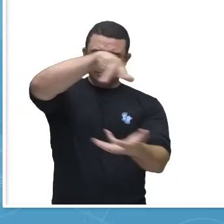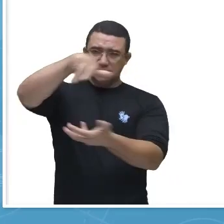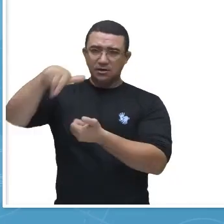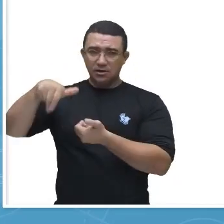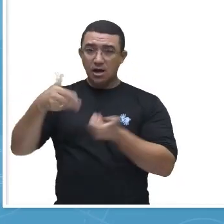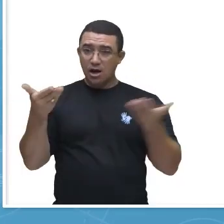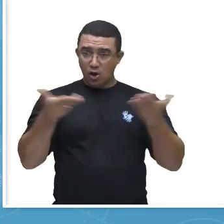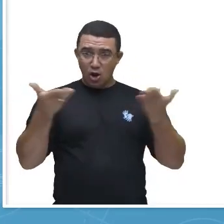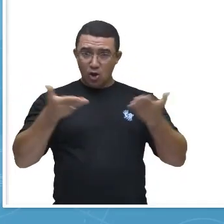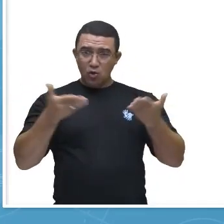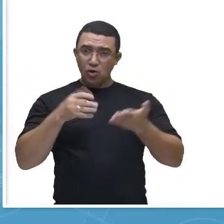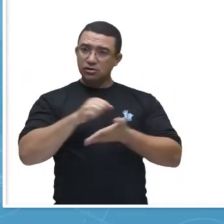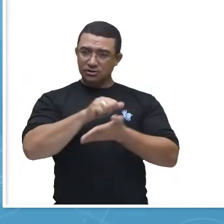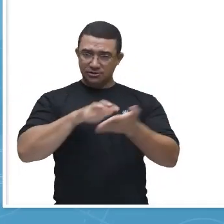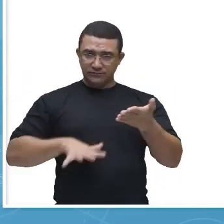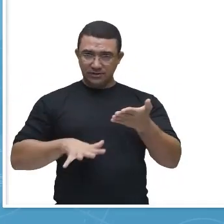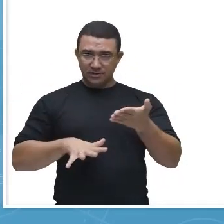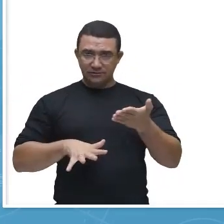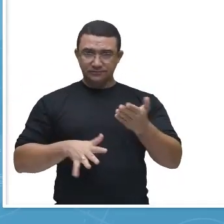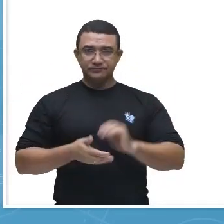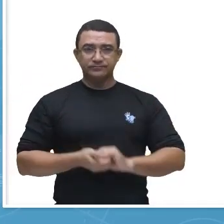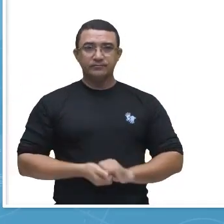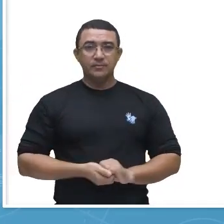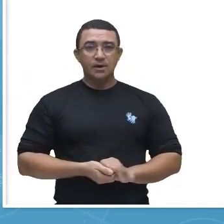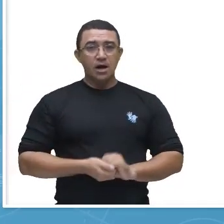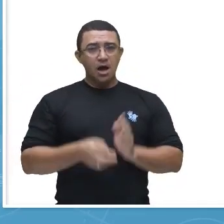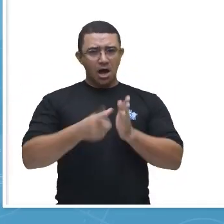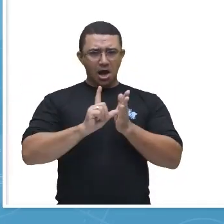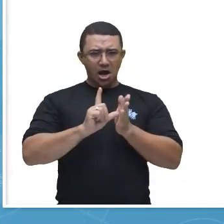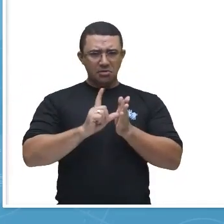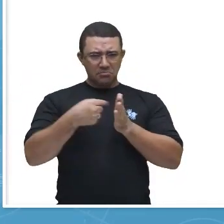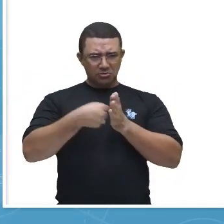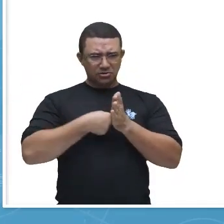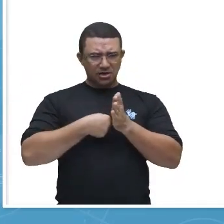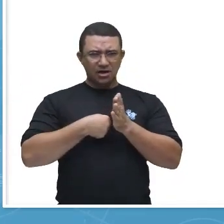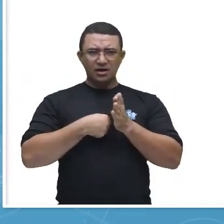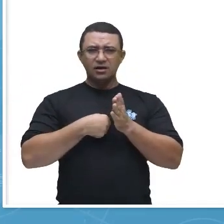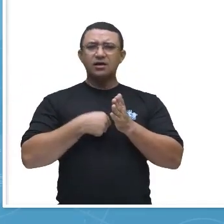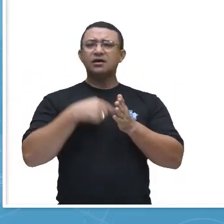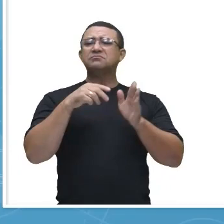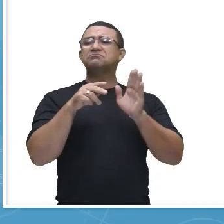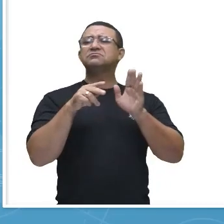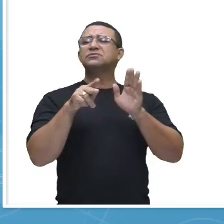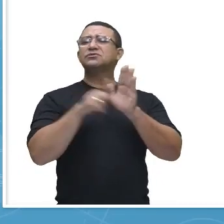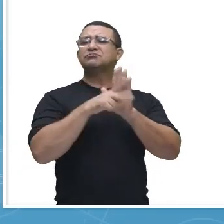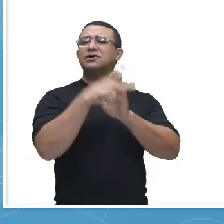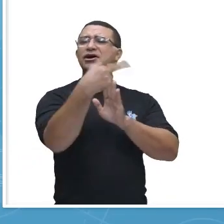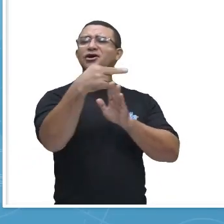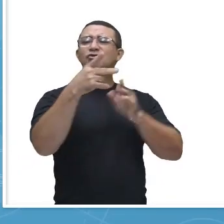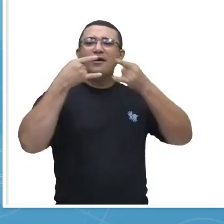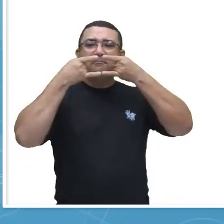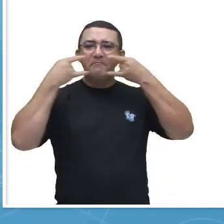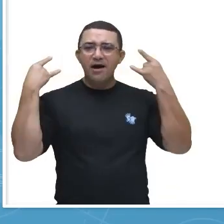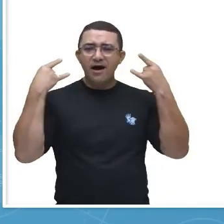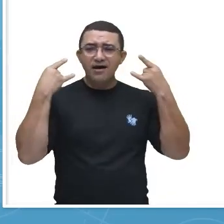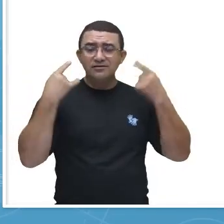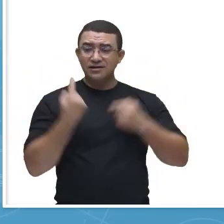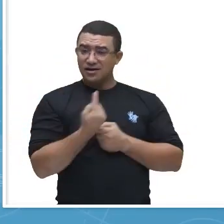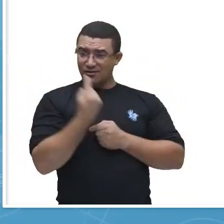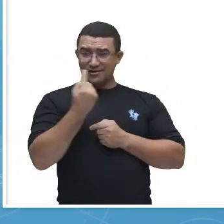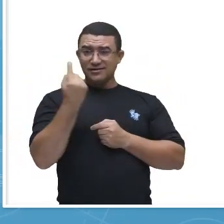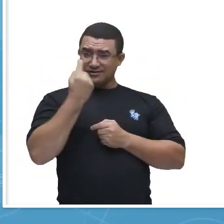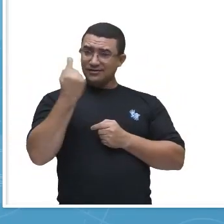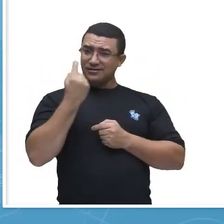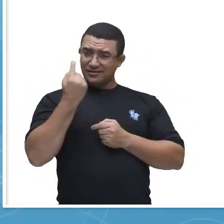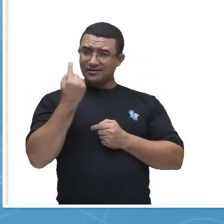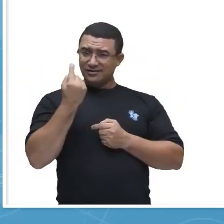fazer as atividades de hoje. Bom, antes que perguntem, professora, cadê a sua máscara, né? Estou sozinha no estúdio,